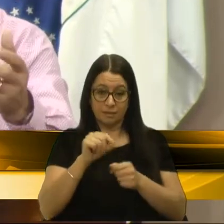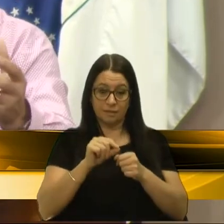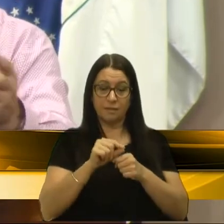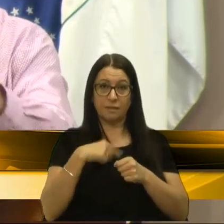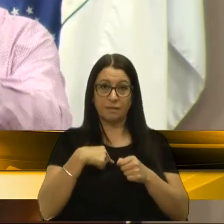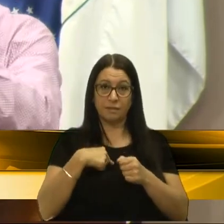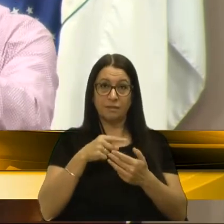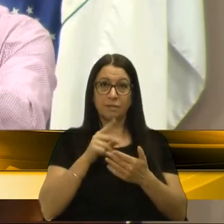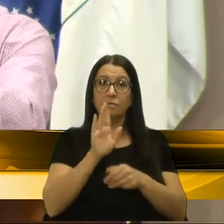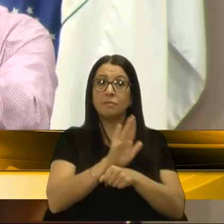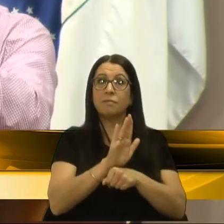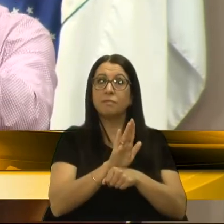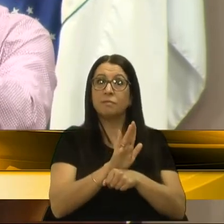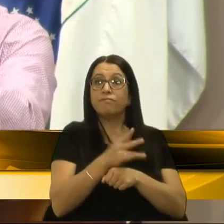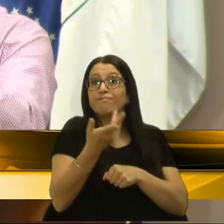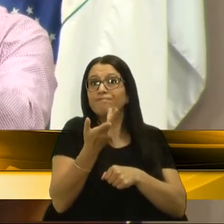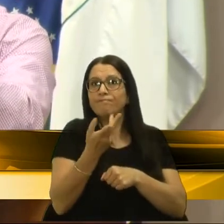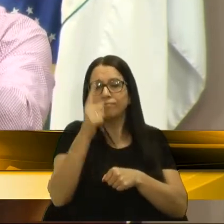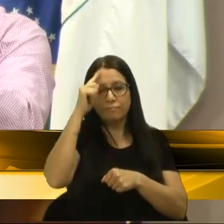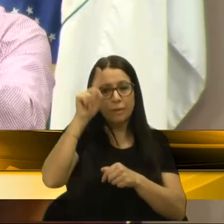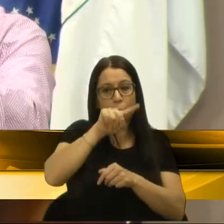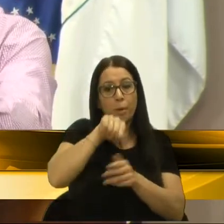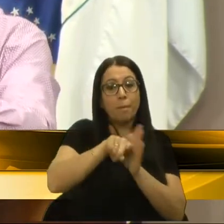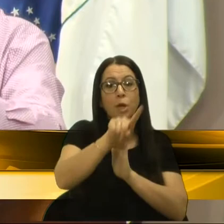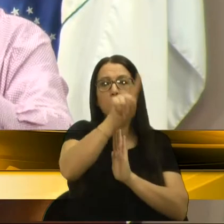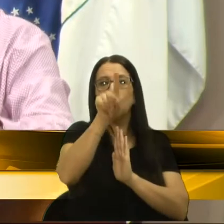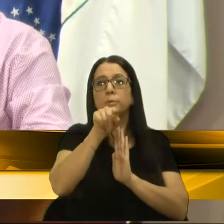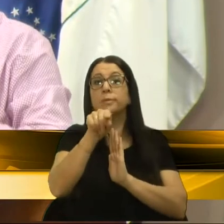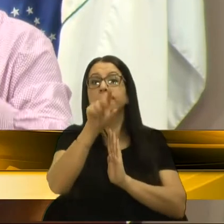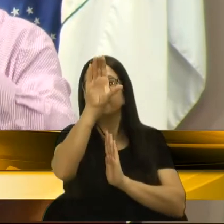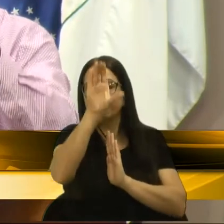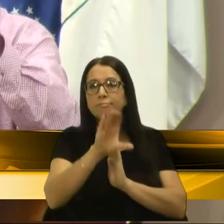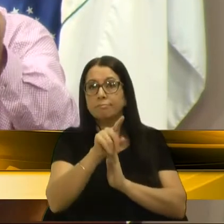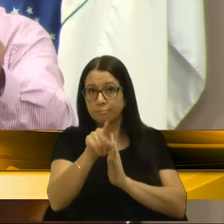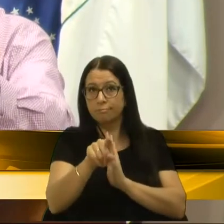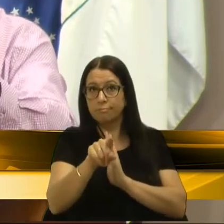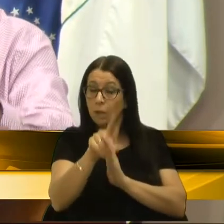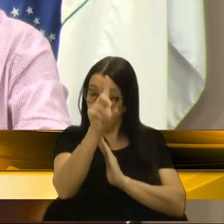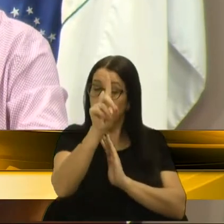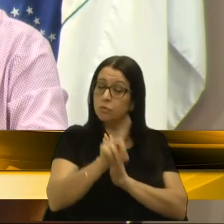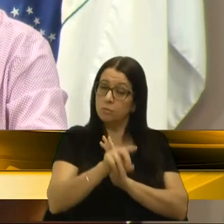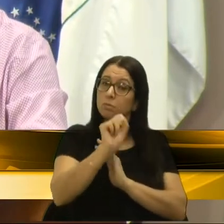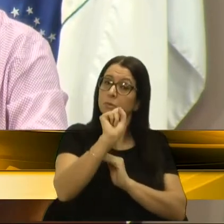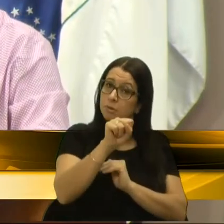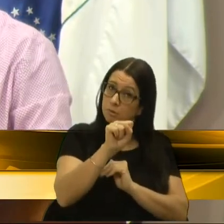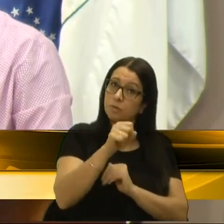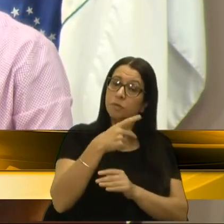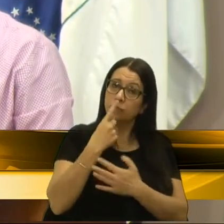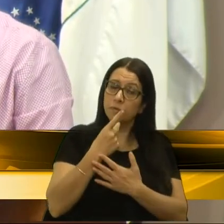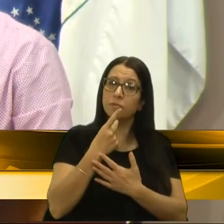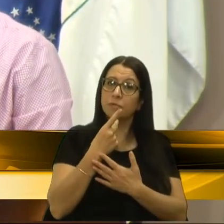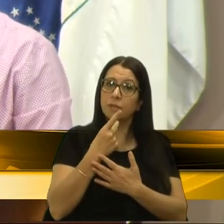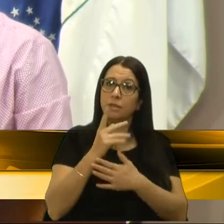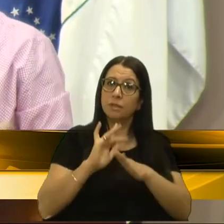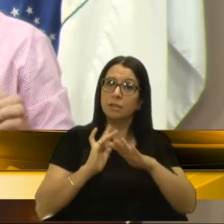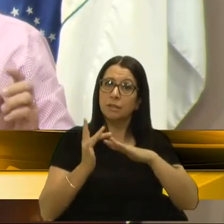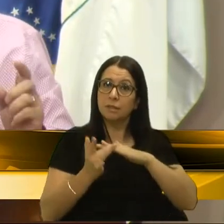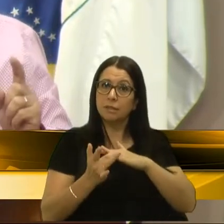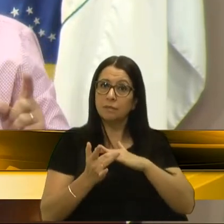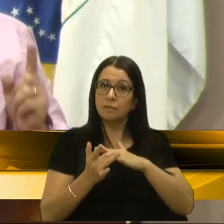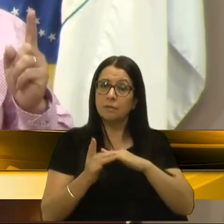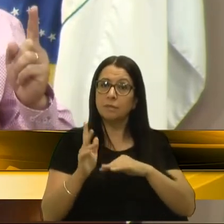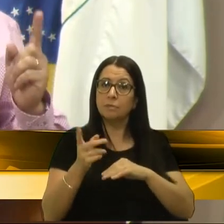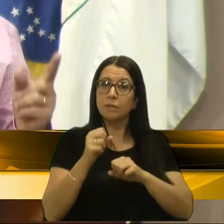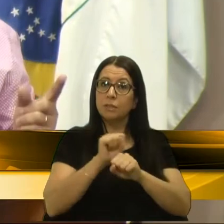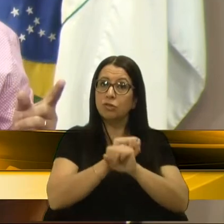para contribuir? Fica uma reflexão para aquele cidadão que é de direito, sim, se manifestar nas redes sociais. Então, quero